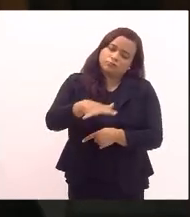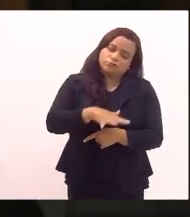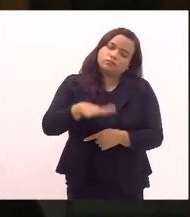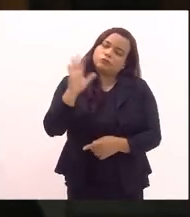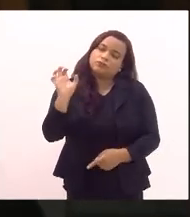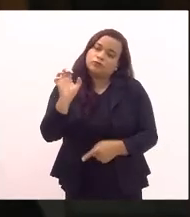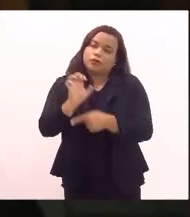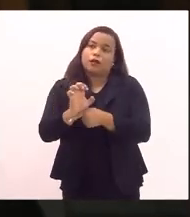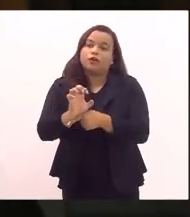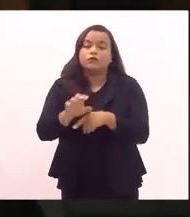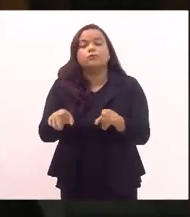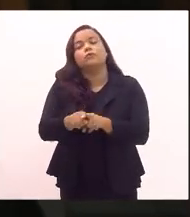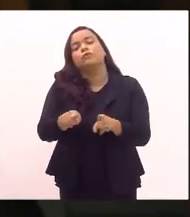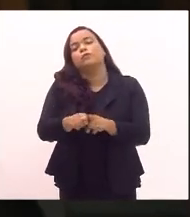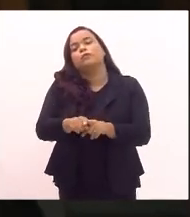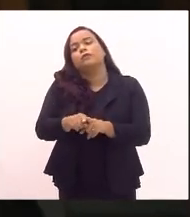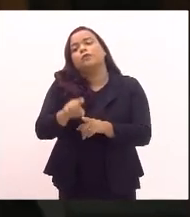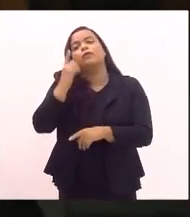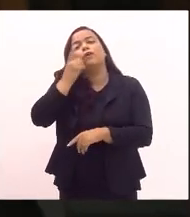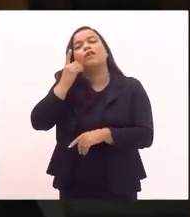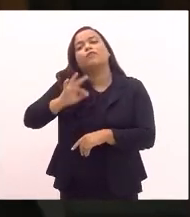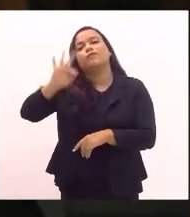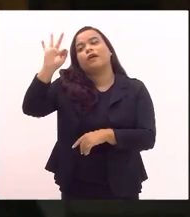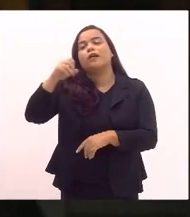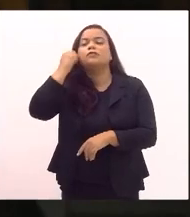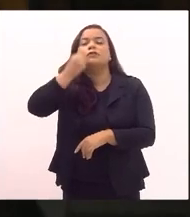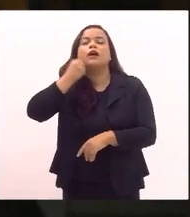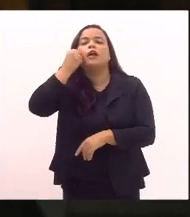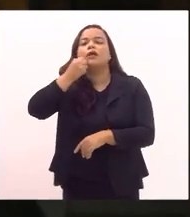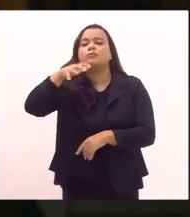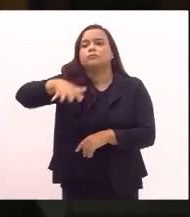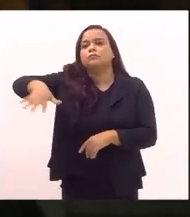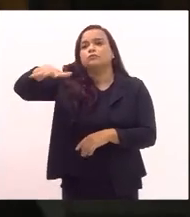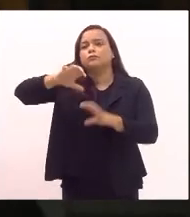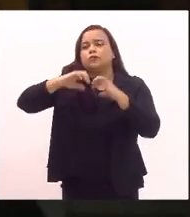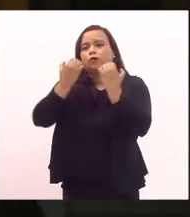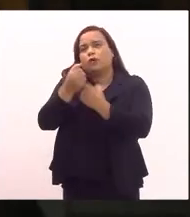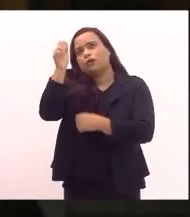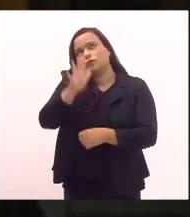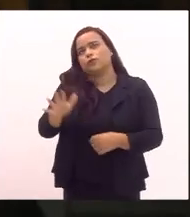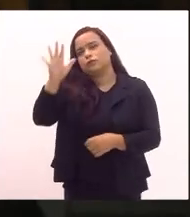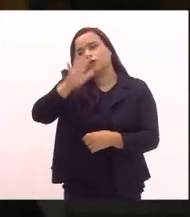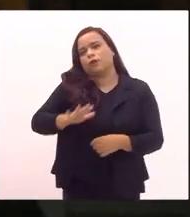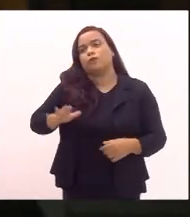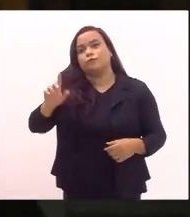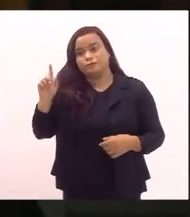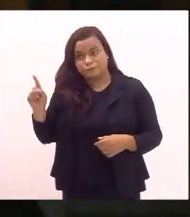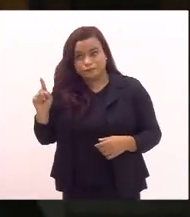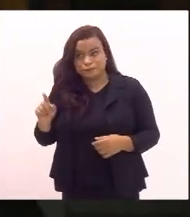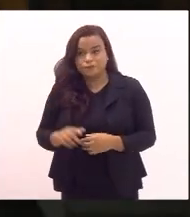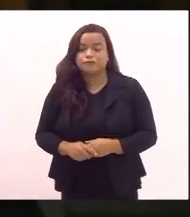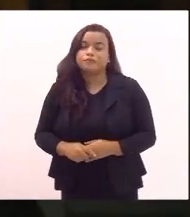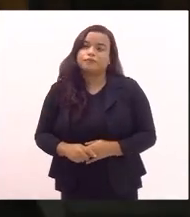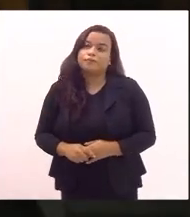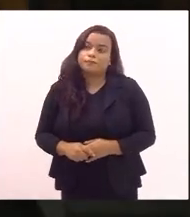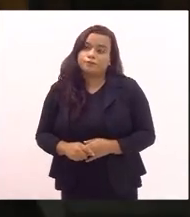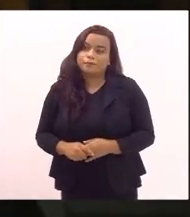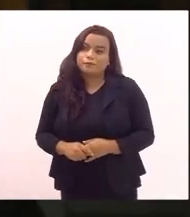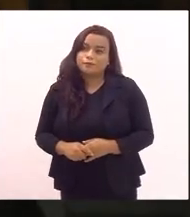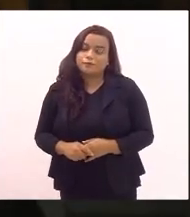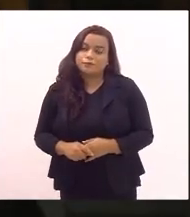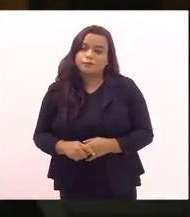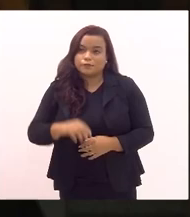e os deputados federais e senadores no Congresso Nacional em termos